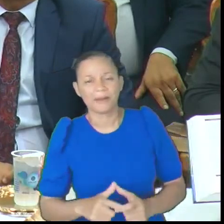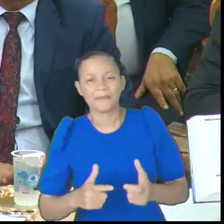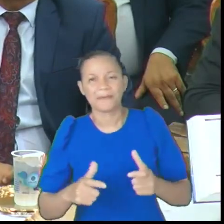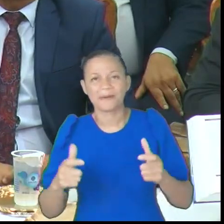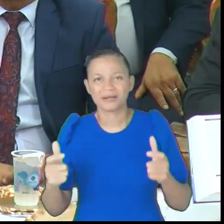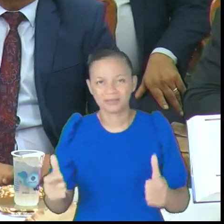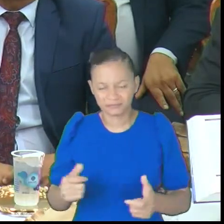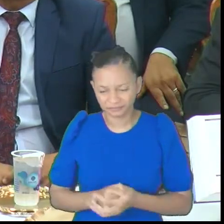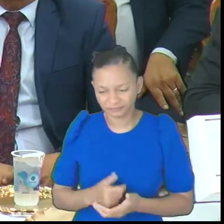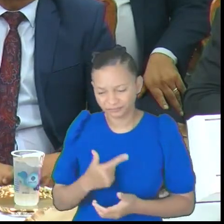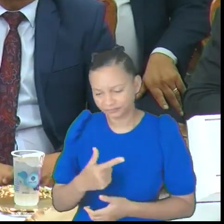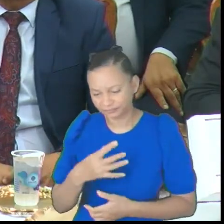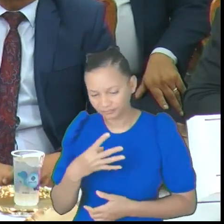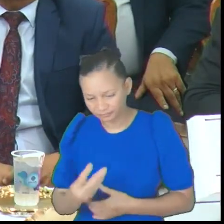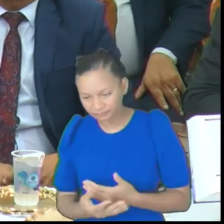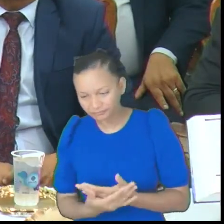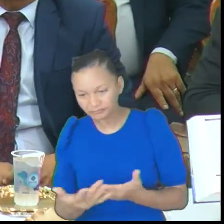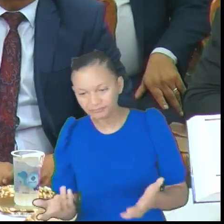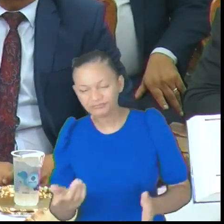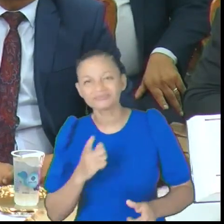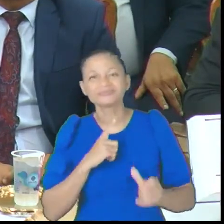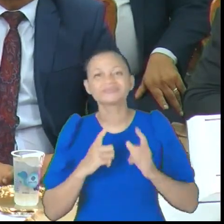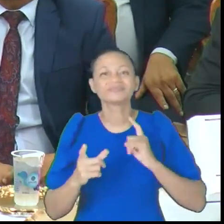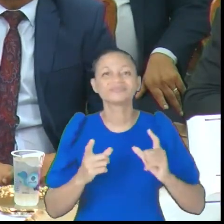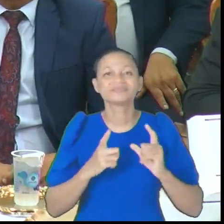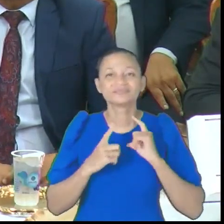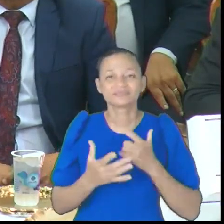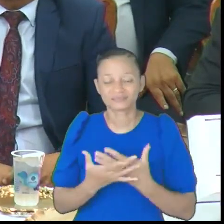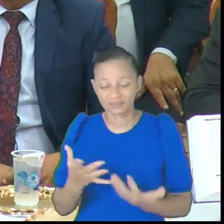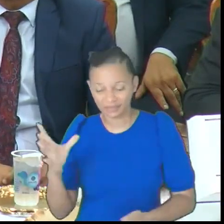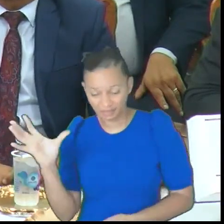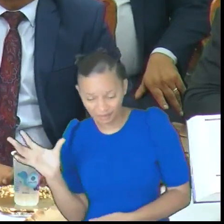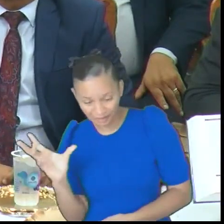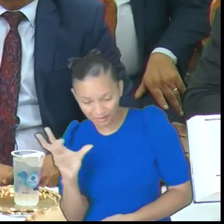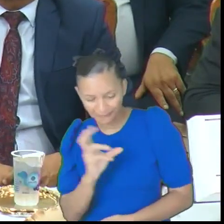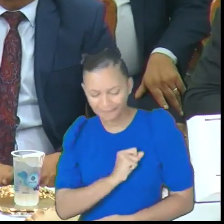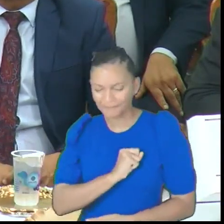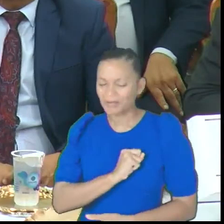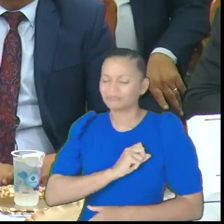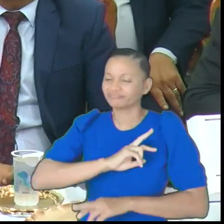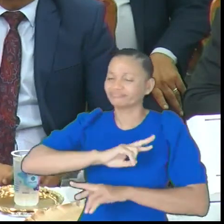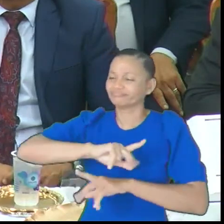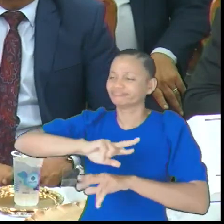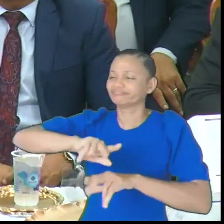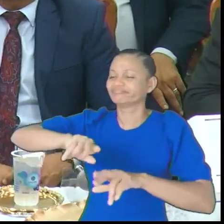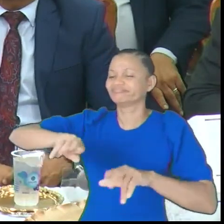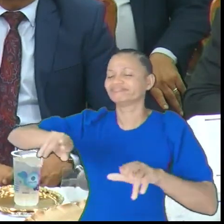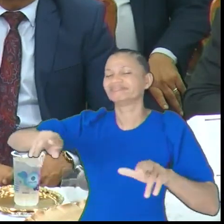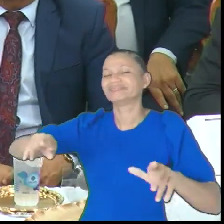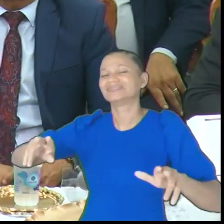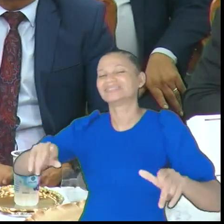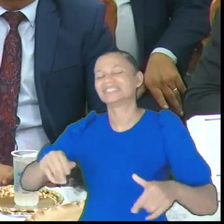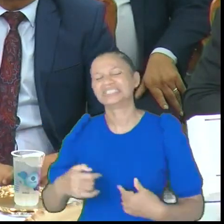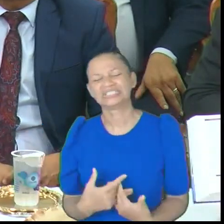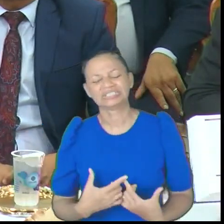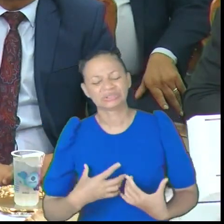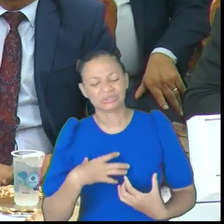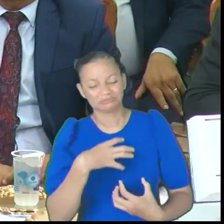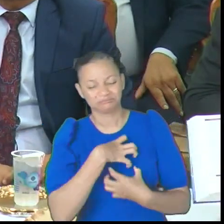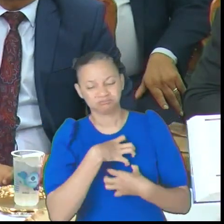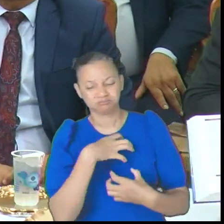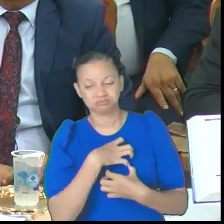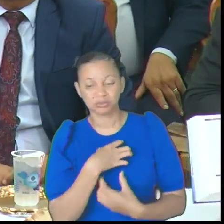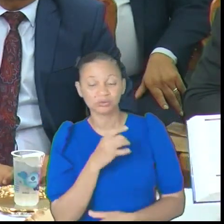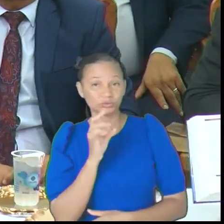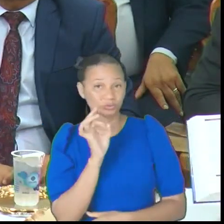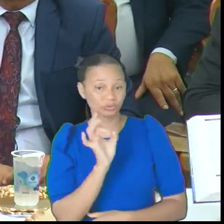do capítulo 24, a iniquidade, o amor de muitos se esfriará.